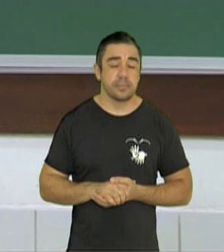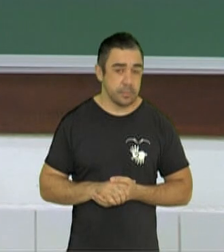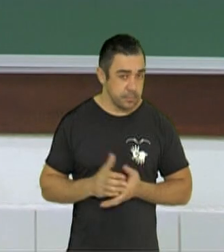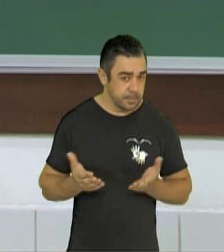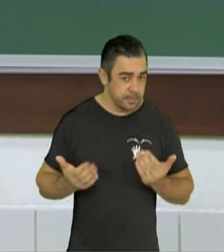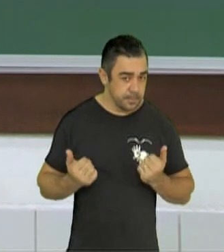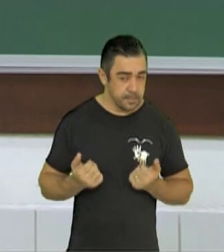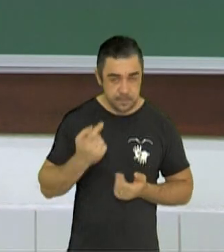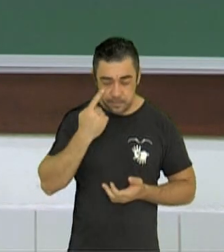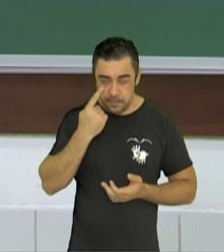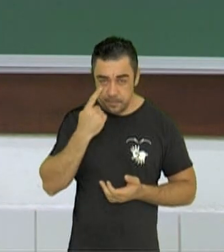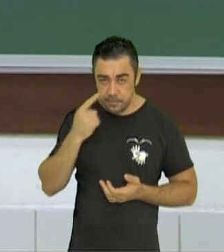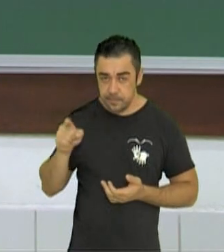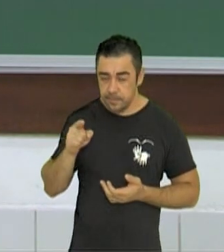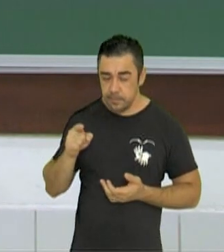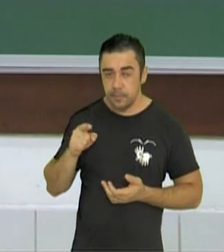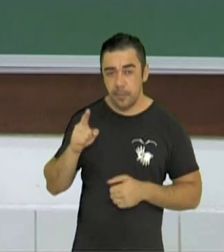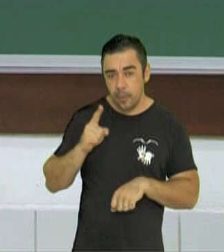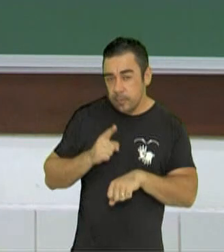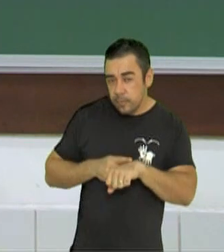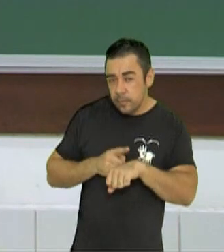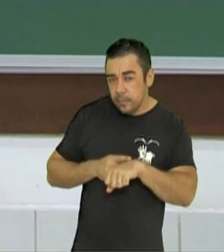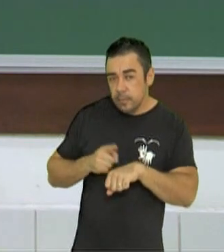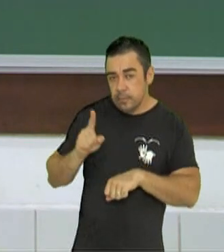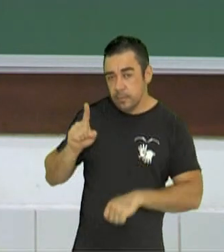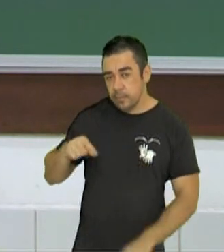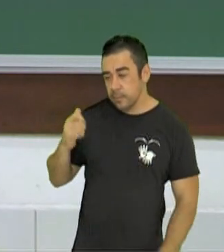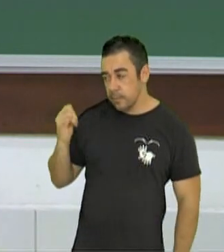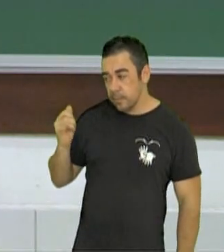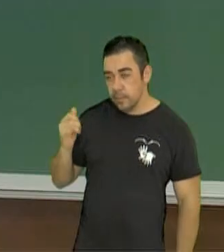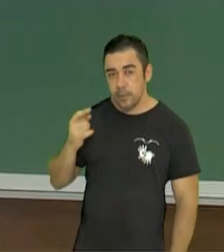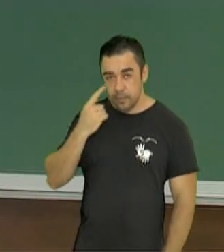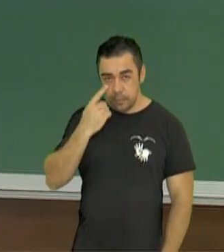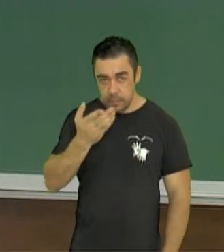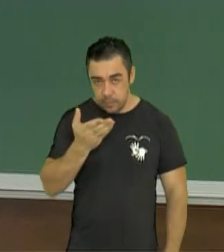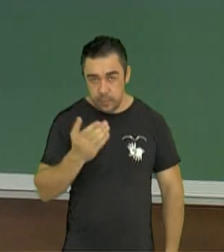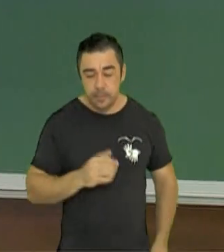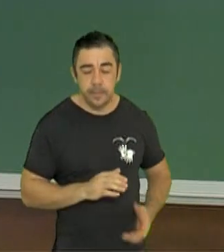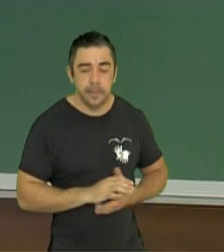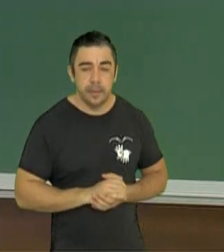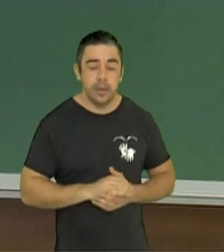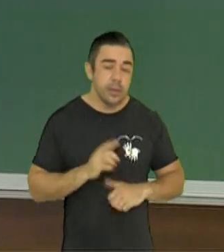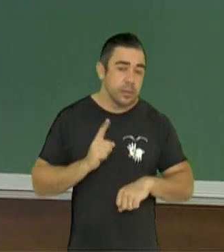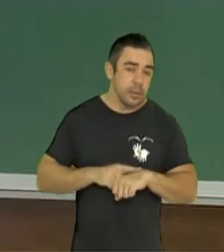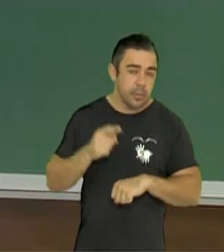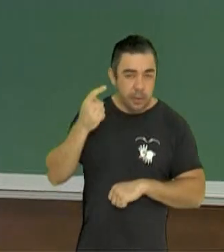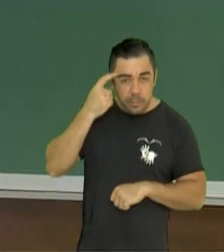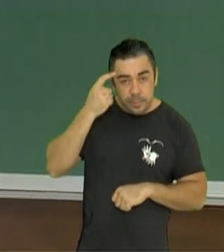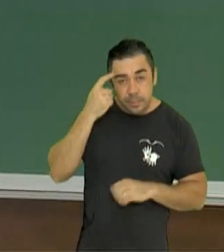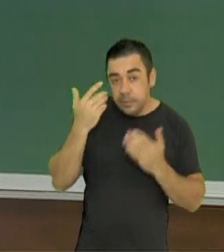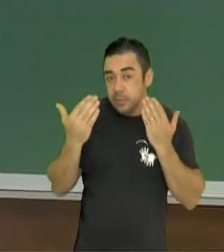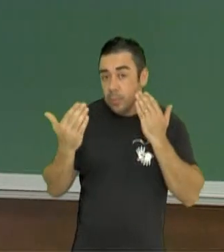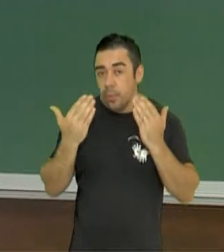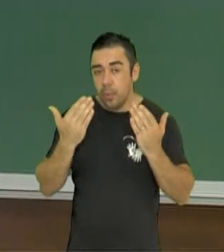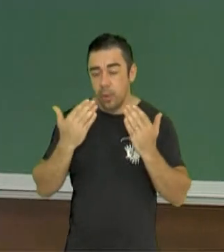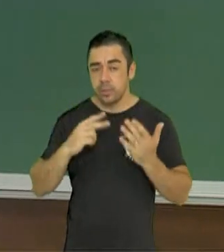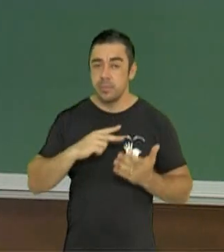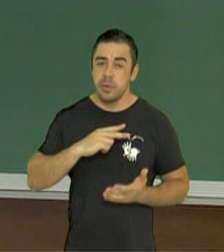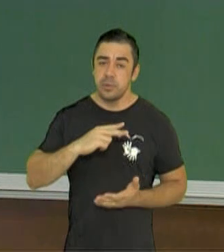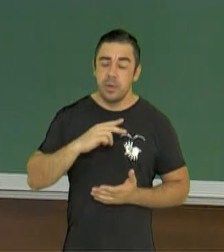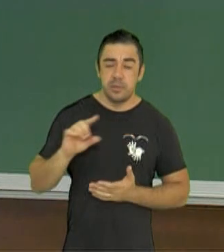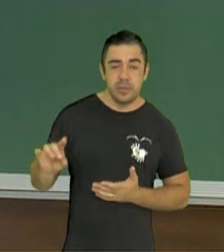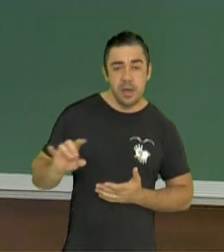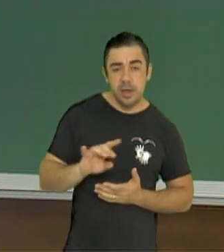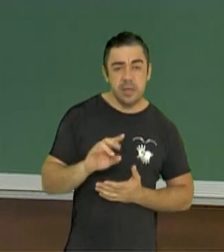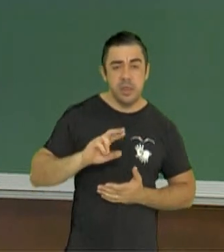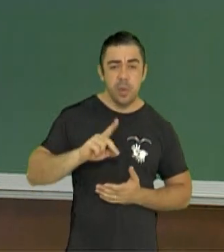Vamos lá então? Vamos ver o tempo da narrativa? Quero ver tua resposta. Olha só, o tempo ele é psicológico, é um tempo individual, né? Ele